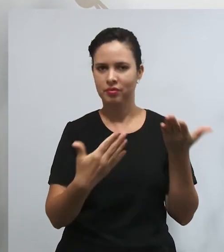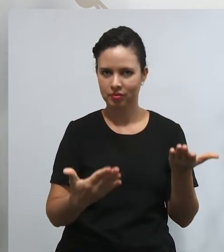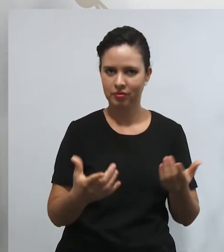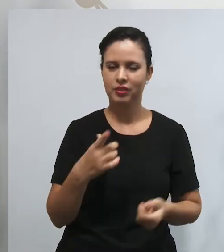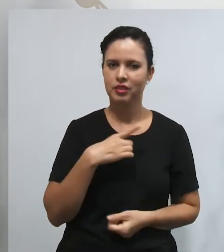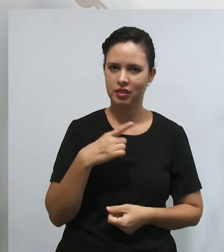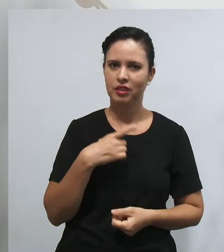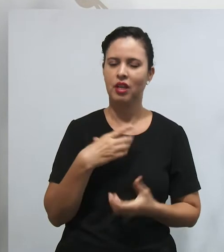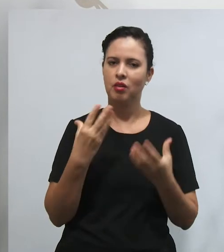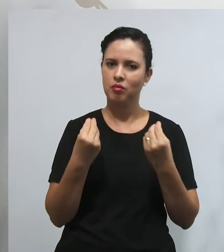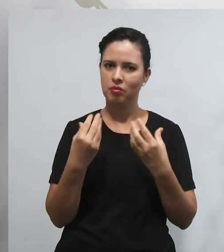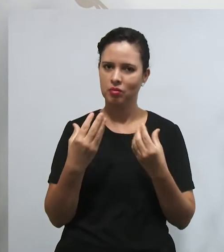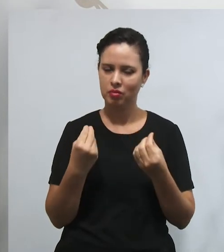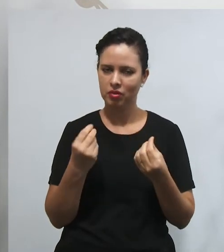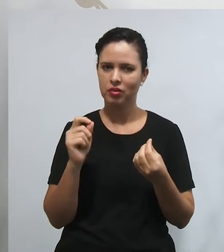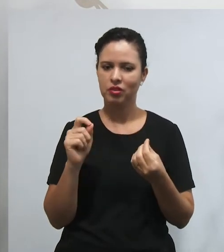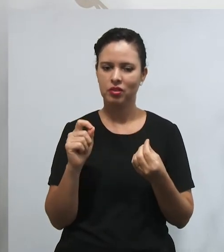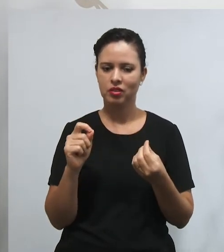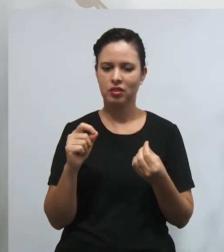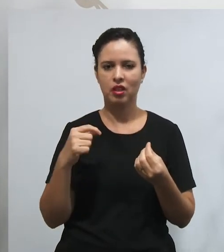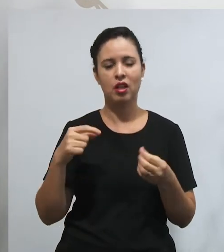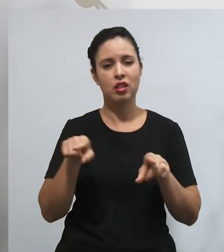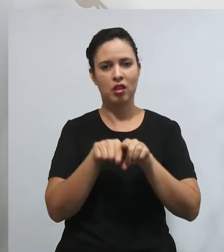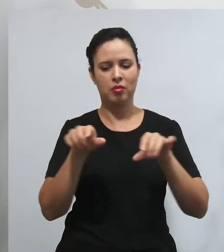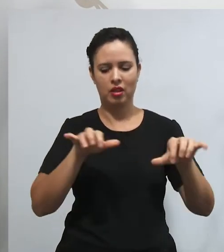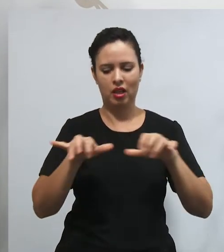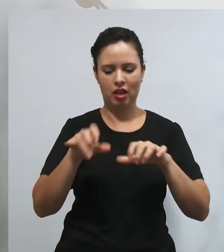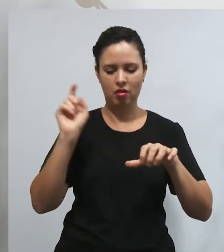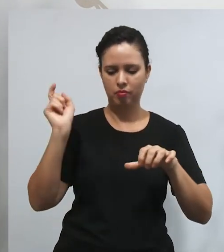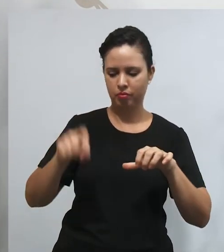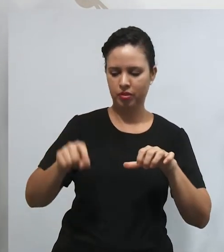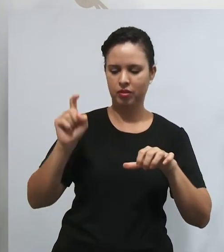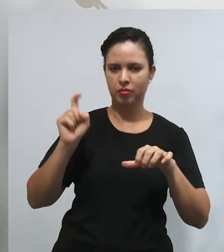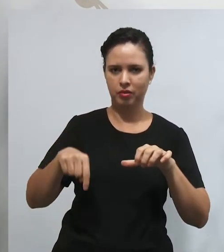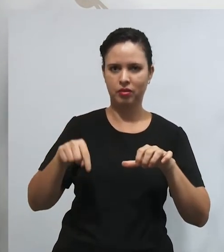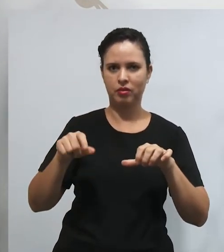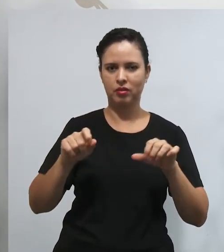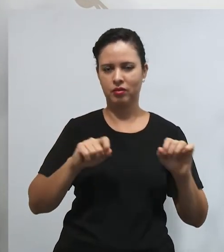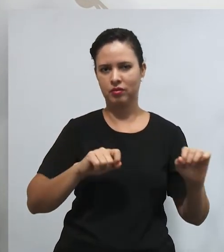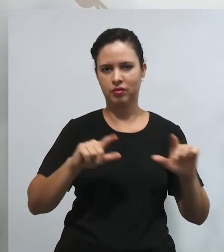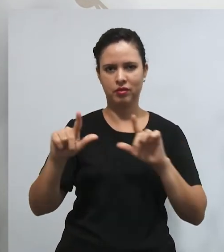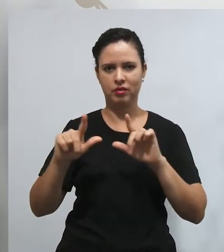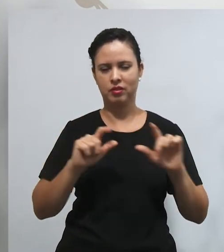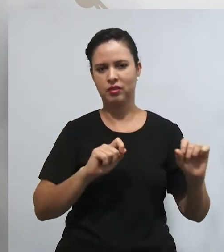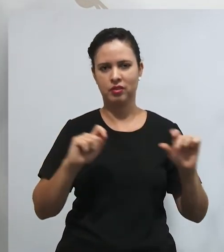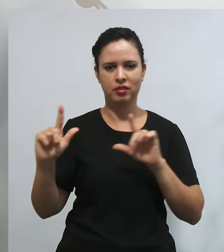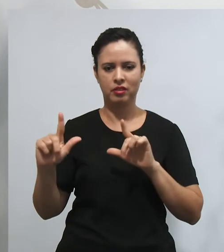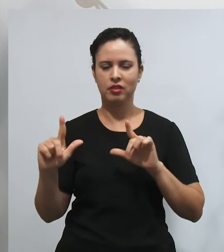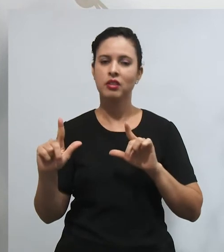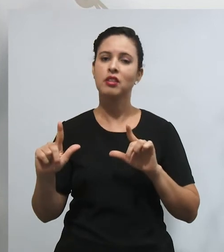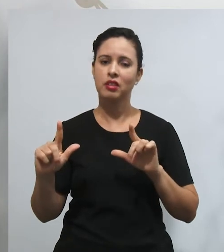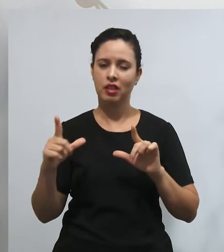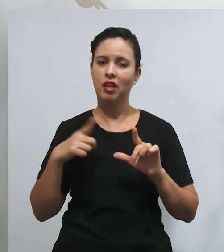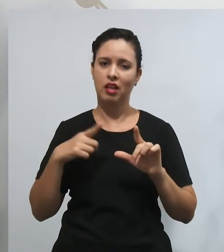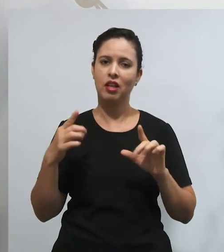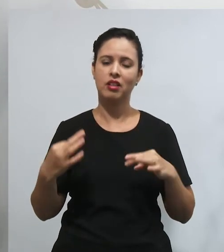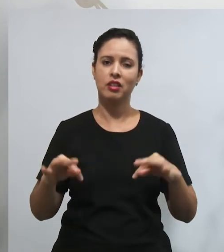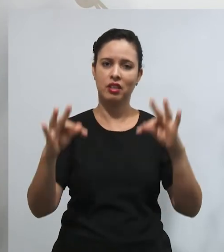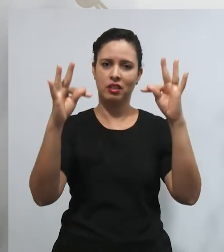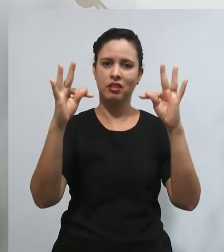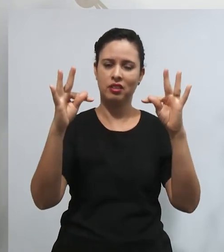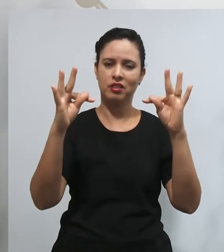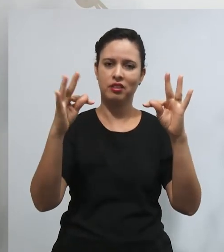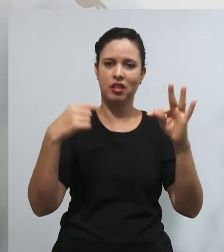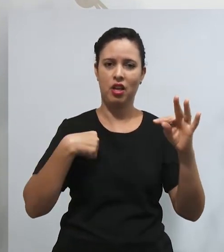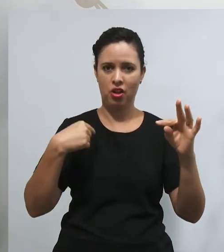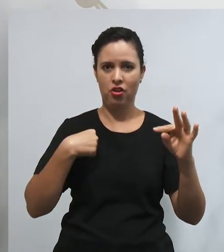Mas existem muitas formas, eu passo aqui no teclado também, como também tem a canetinha que eu posso passar aqui enquanto vou falando com vocês.